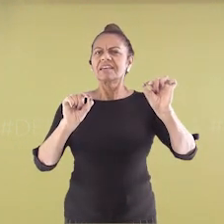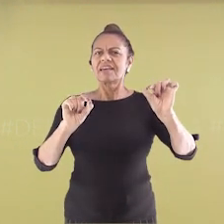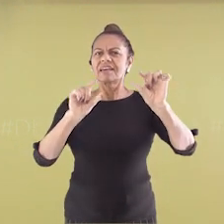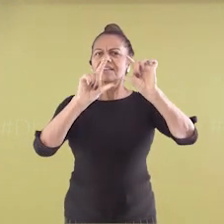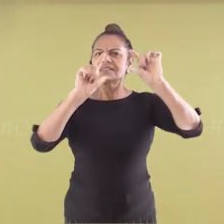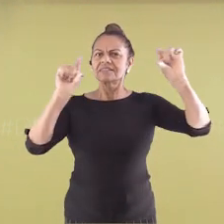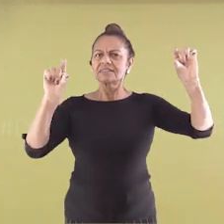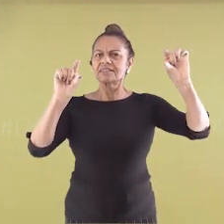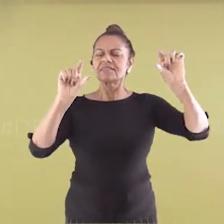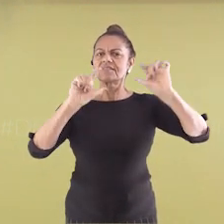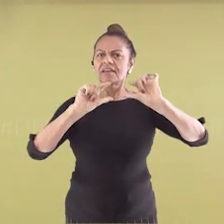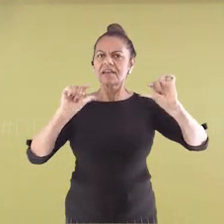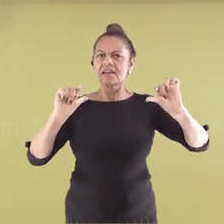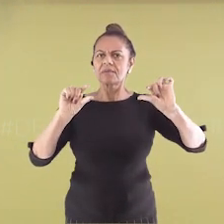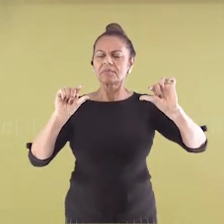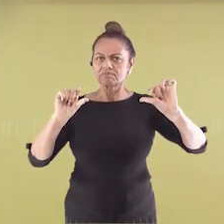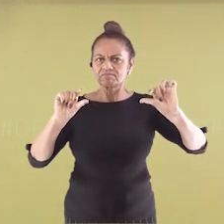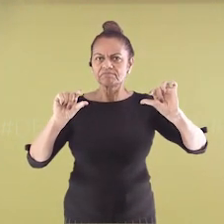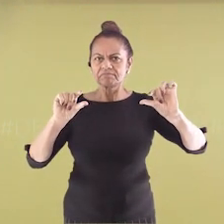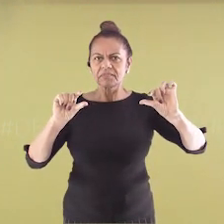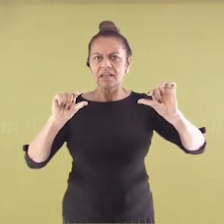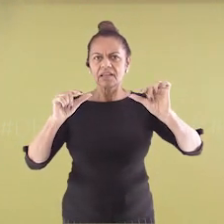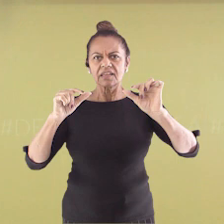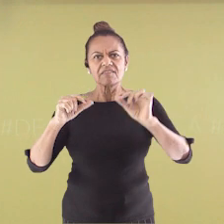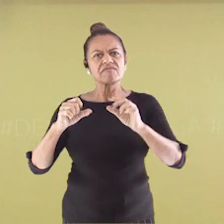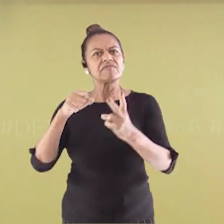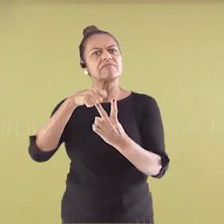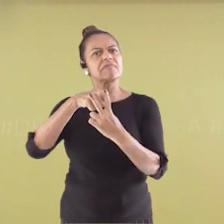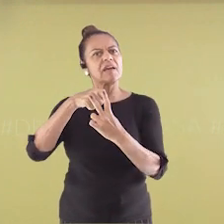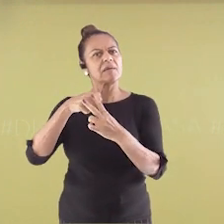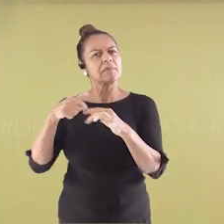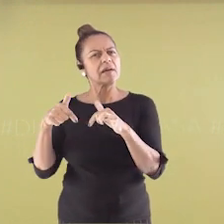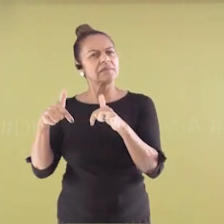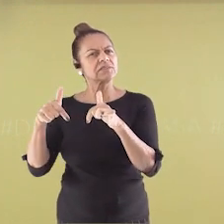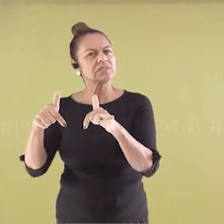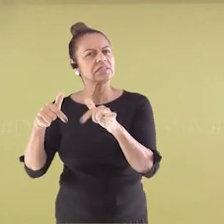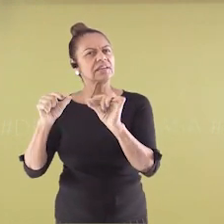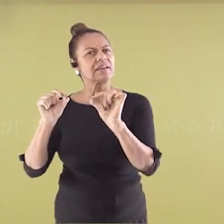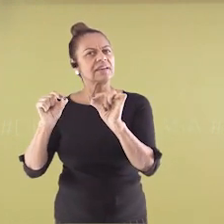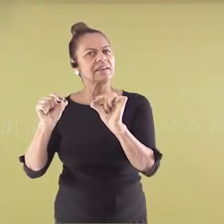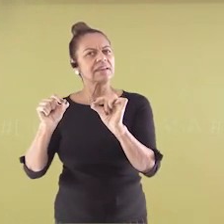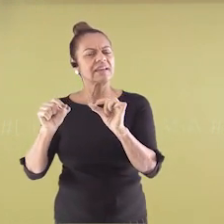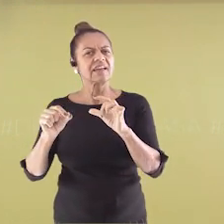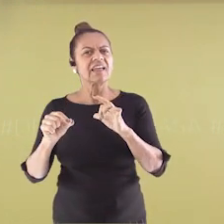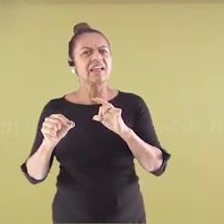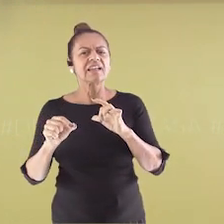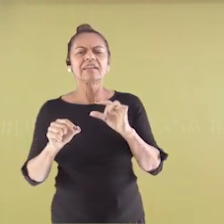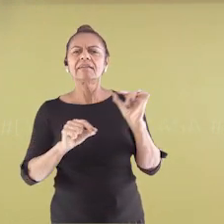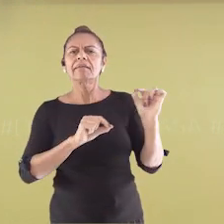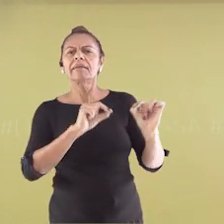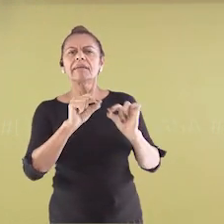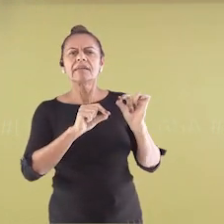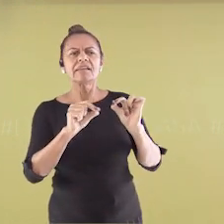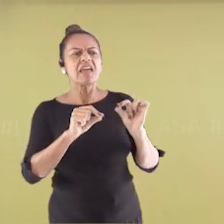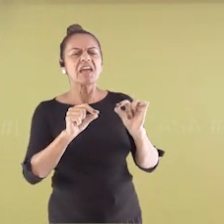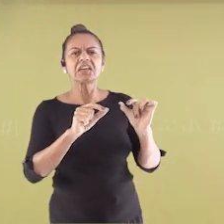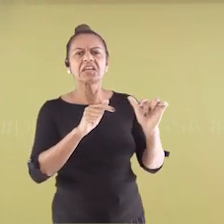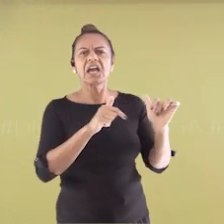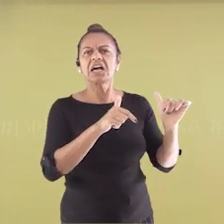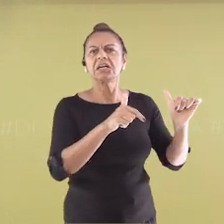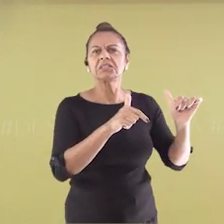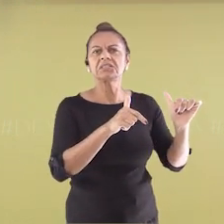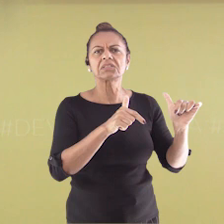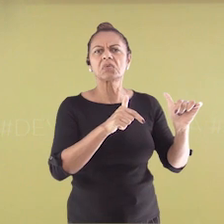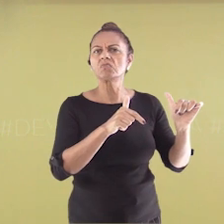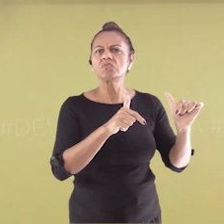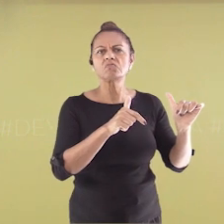deixados em bancos. Me responda aí em casa. Qual é o verbo nessa oração e quem pratica a ação,